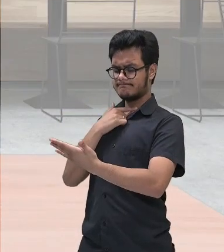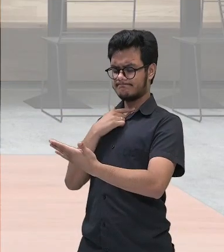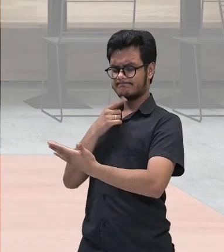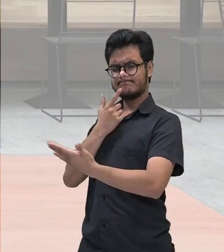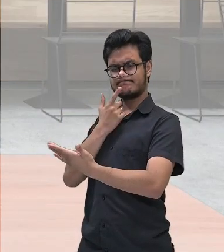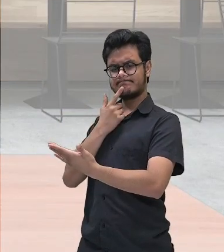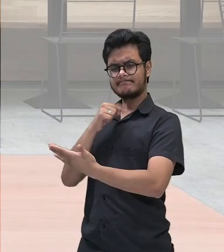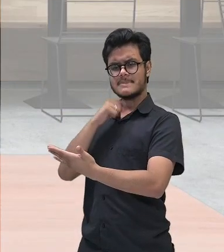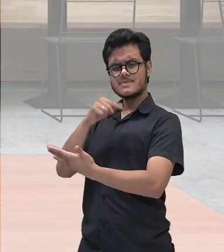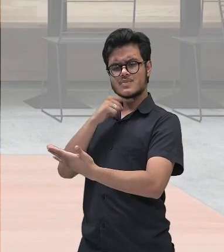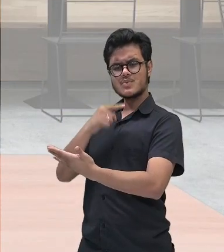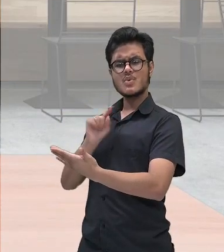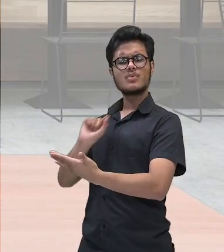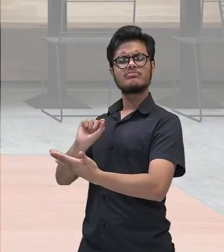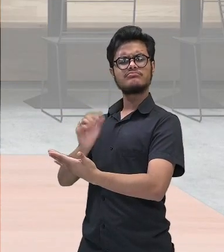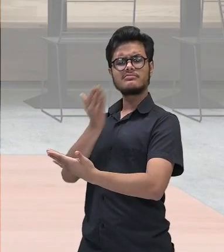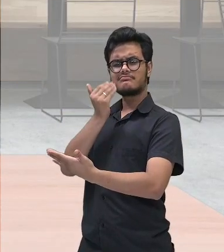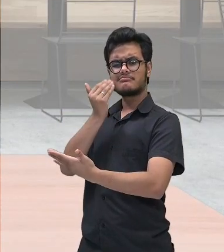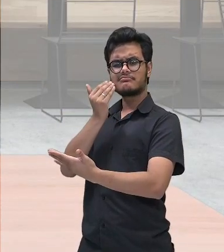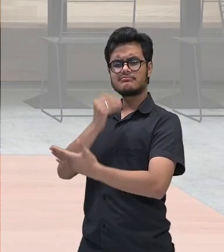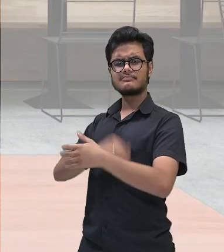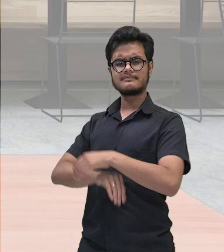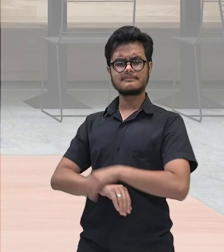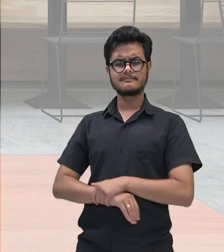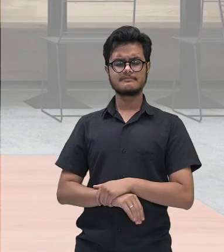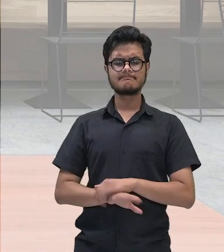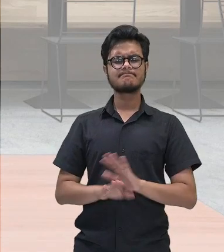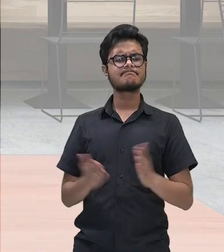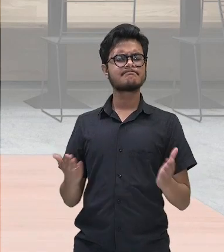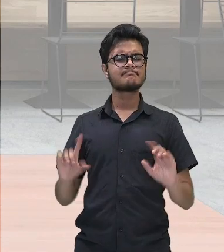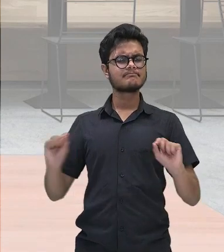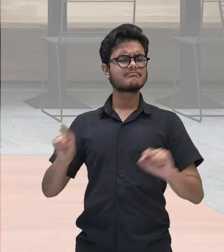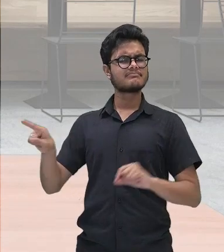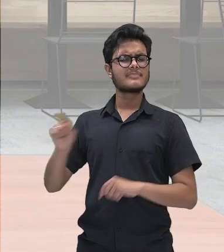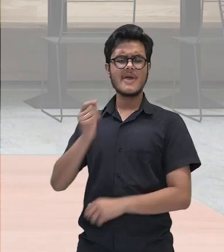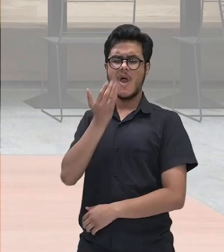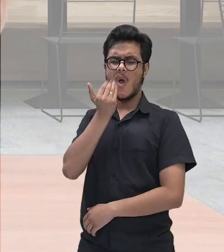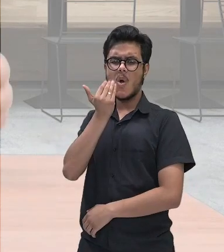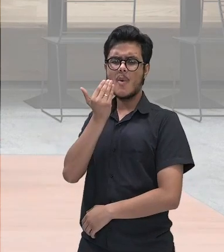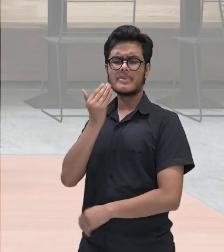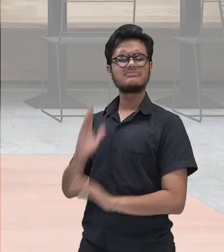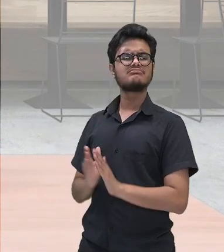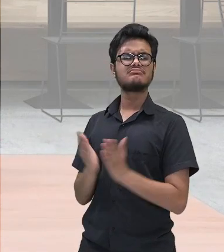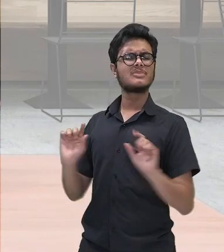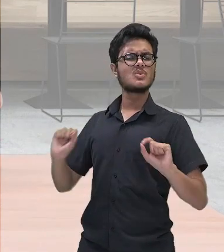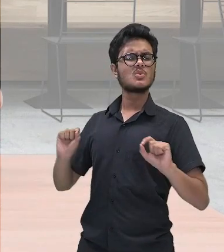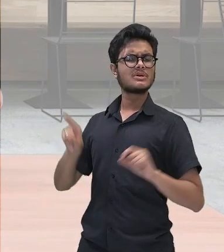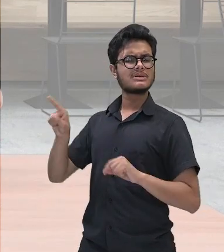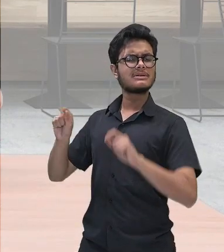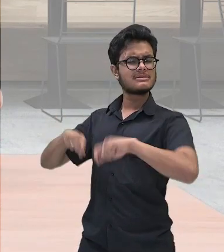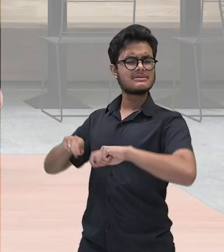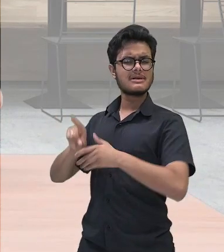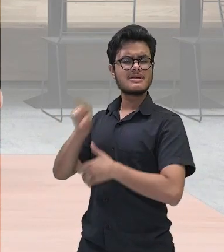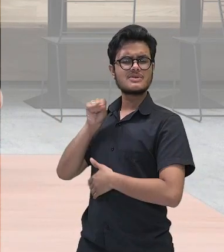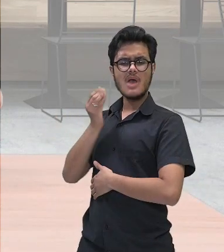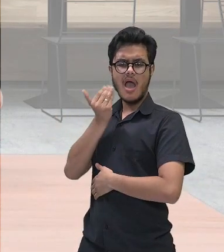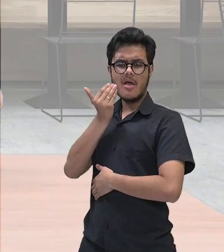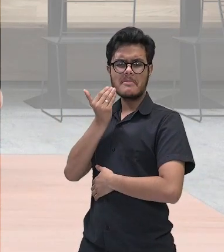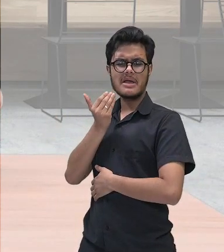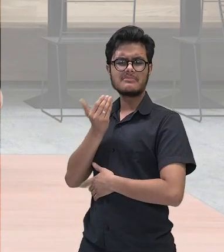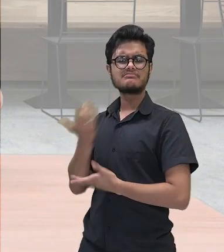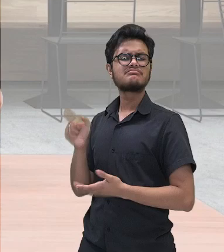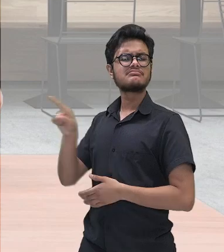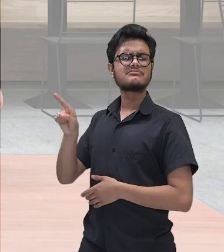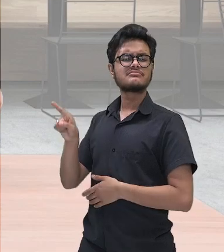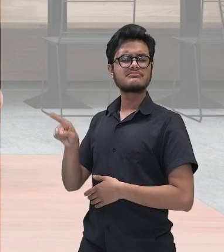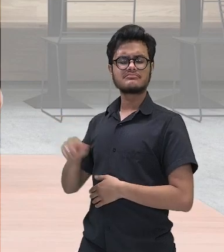no que que vai escolher E aí o que será que a professora valcineide vai escolher para comer